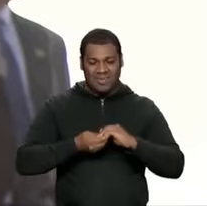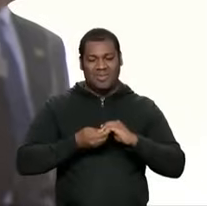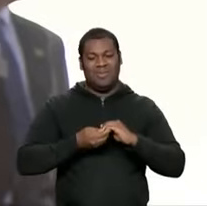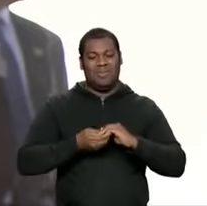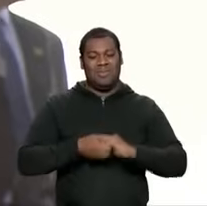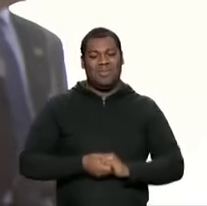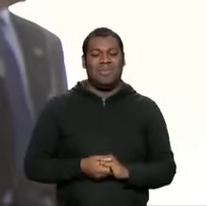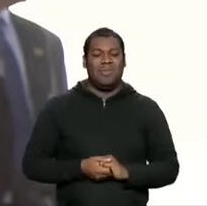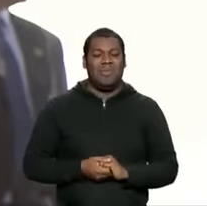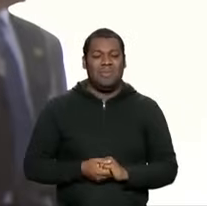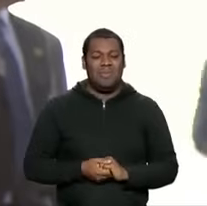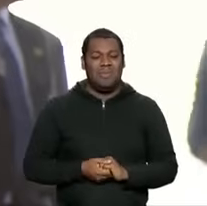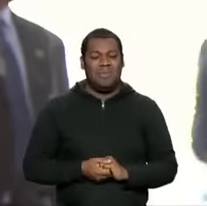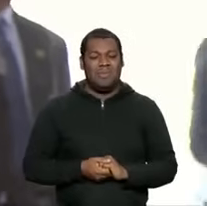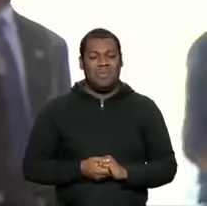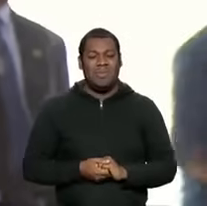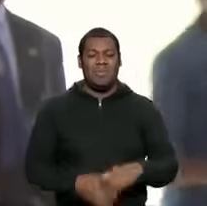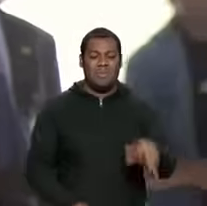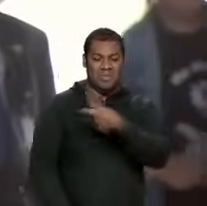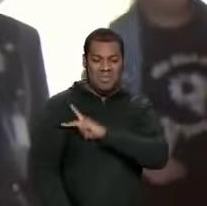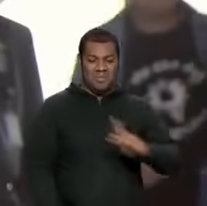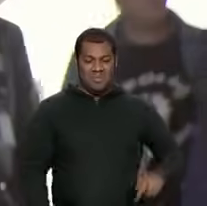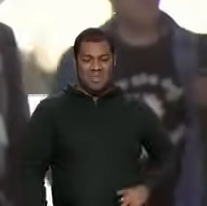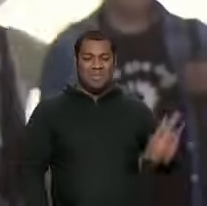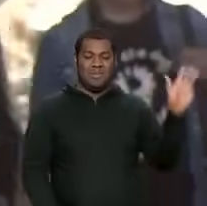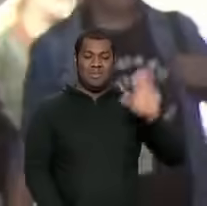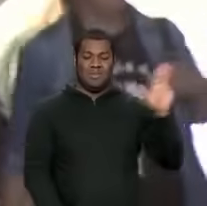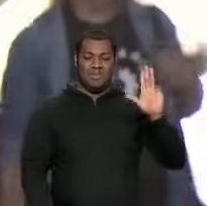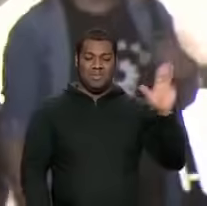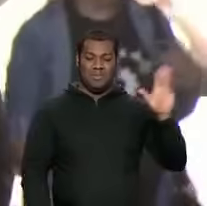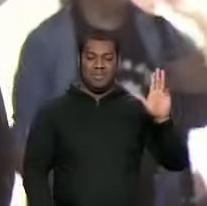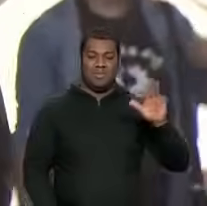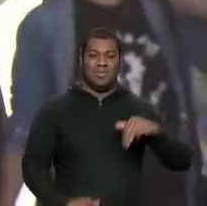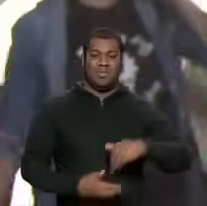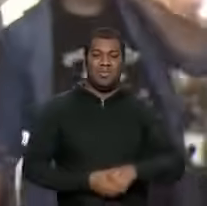nosso grande presidente Lula